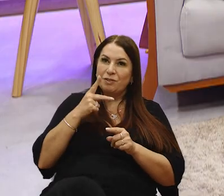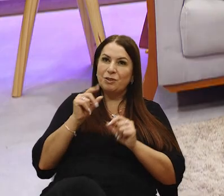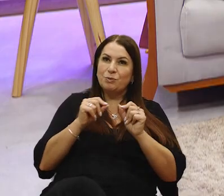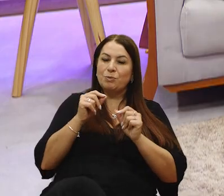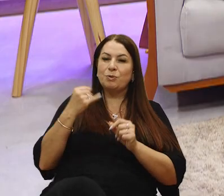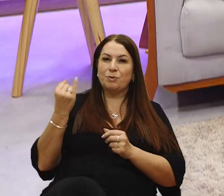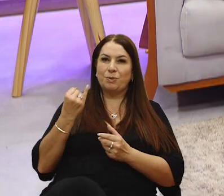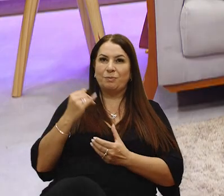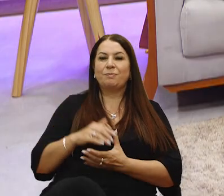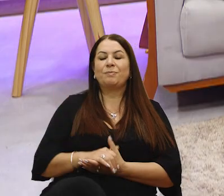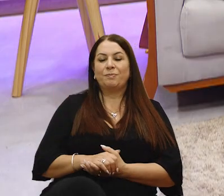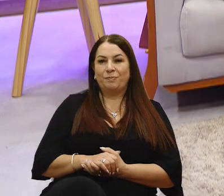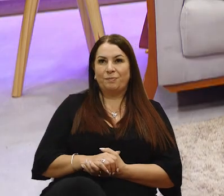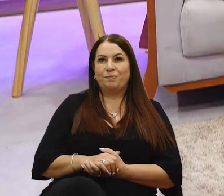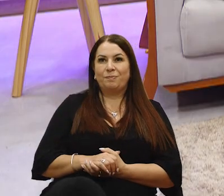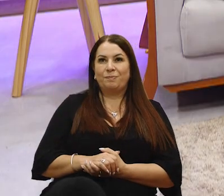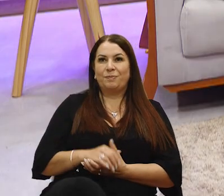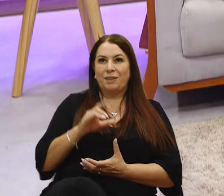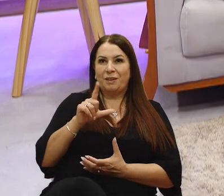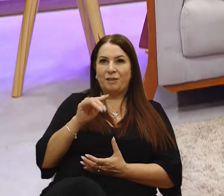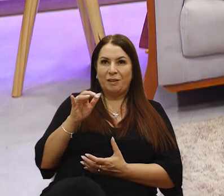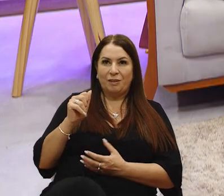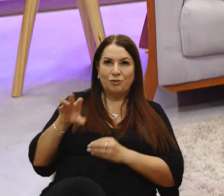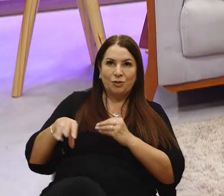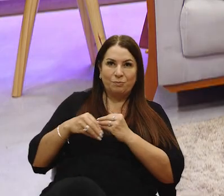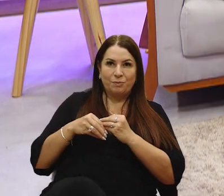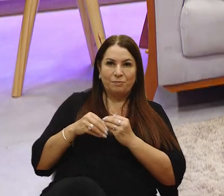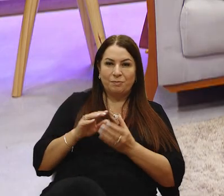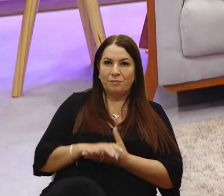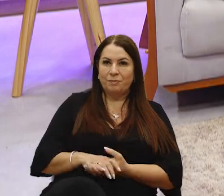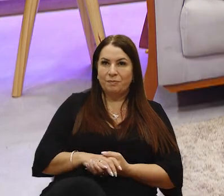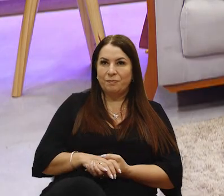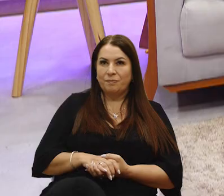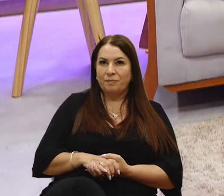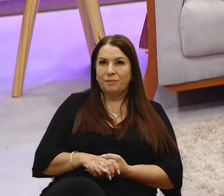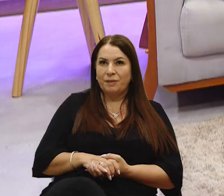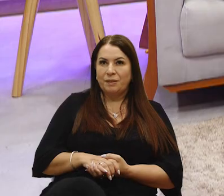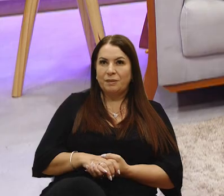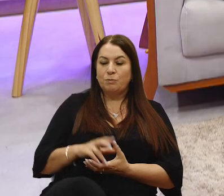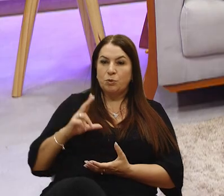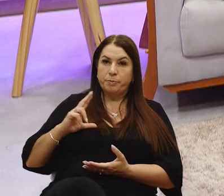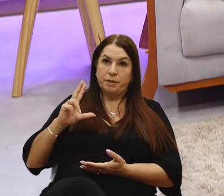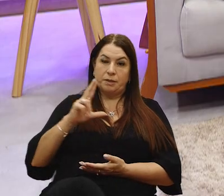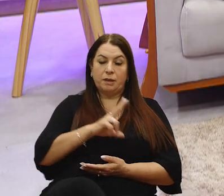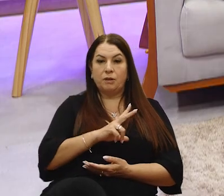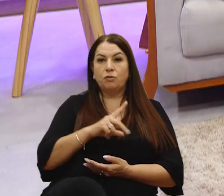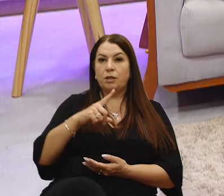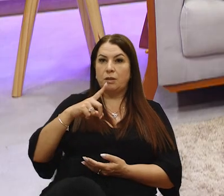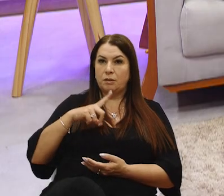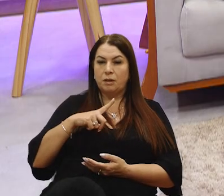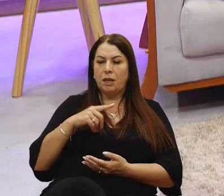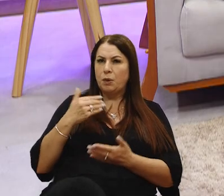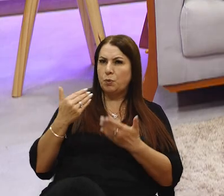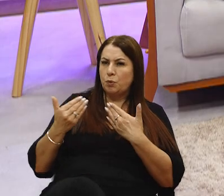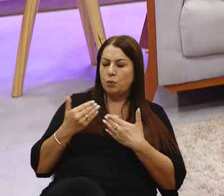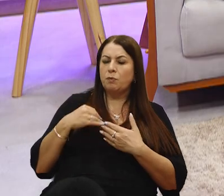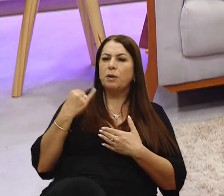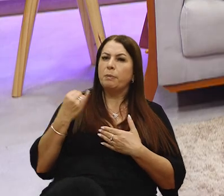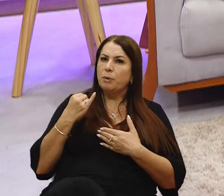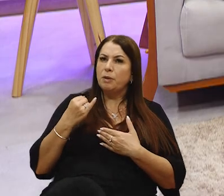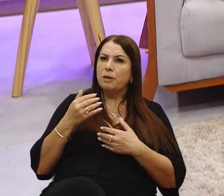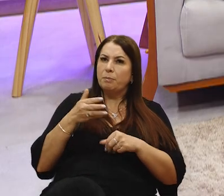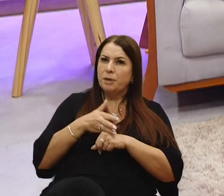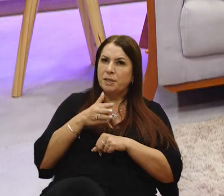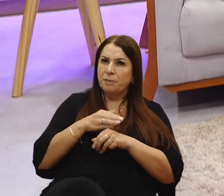espaço também hoje pra gente falar sobre algo tão importante. Exatamente. Cláudia, quer complementar? Para os pacientes, né, que têm